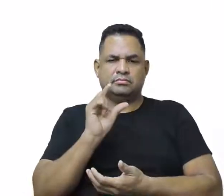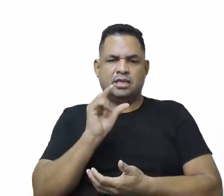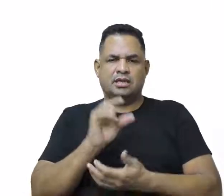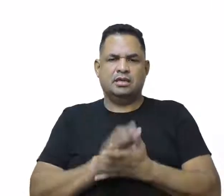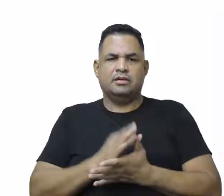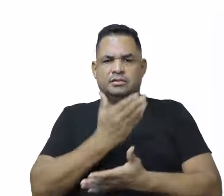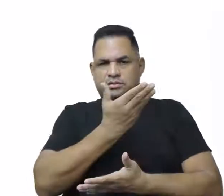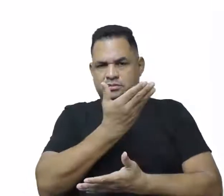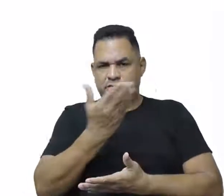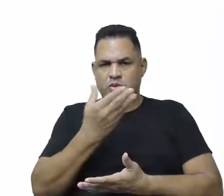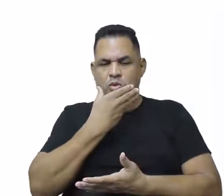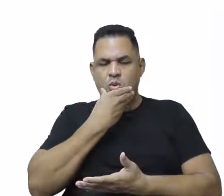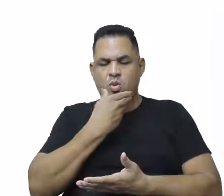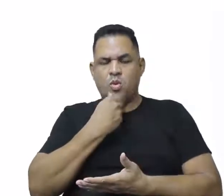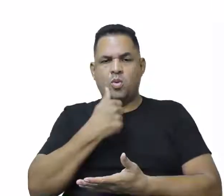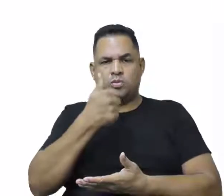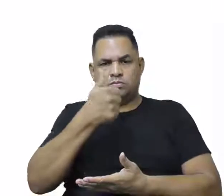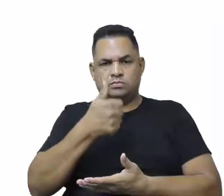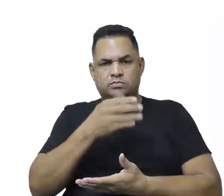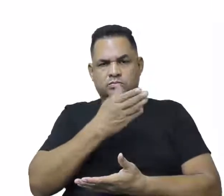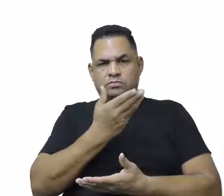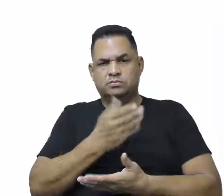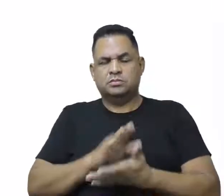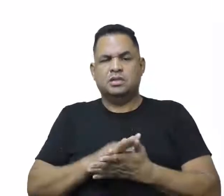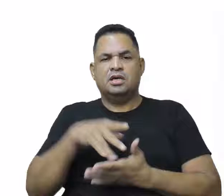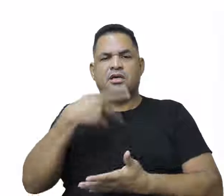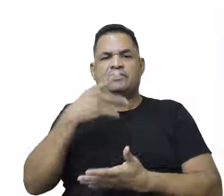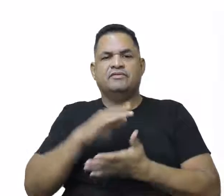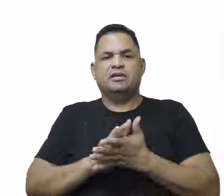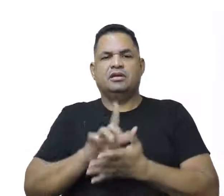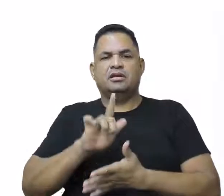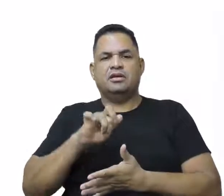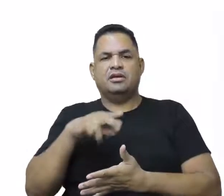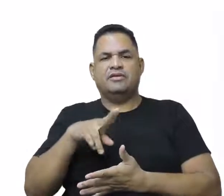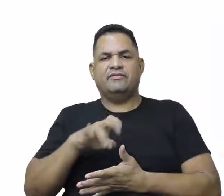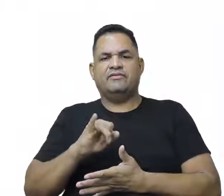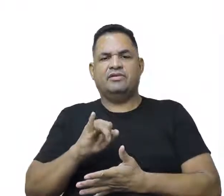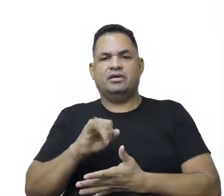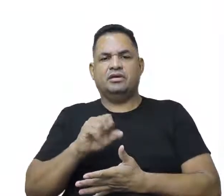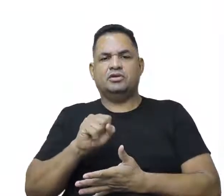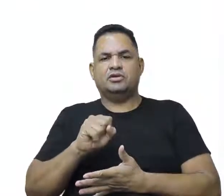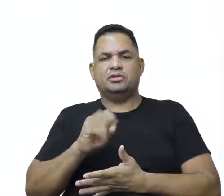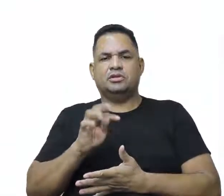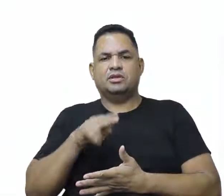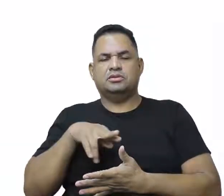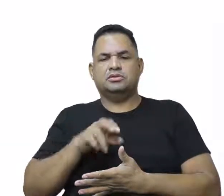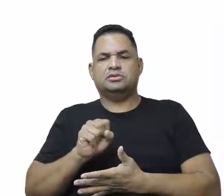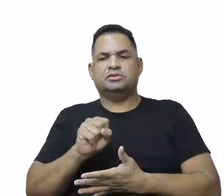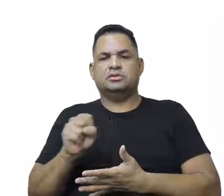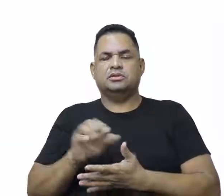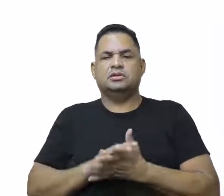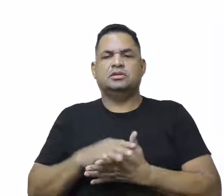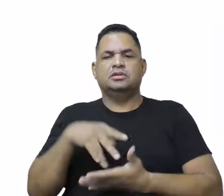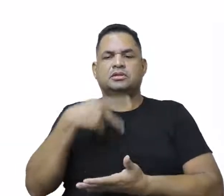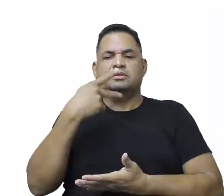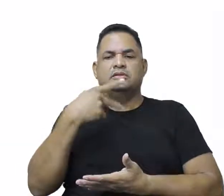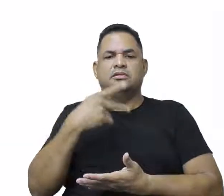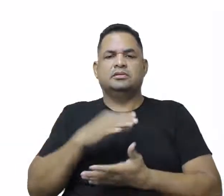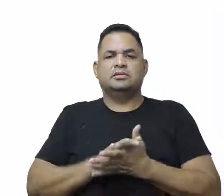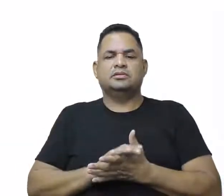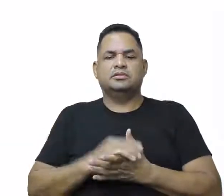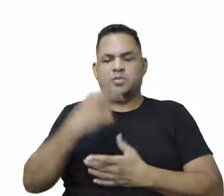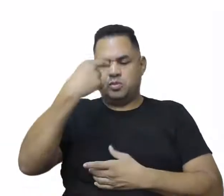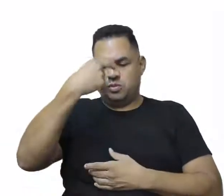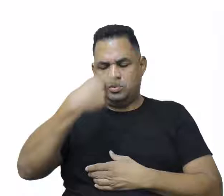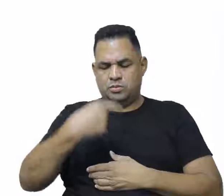Lévi-Strauss, que ele fala sobre a cultura. Olha que interessante. Acompanha aí, galera. Ele fala assim, o